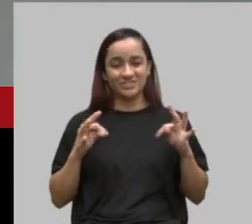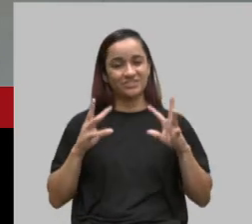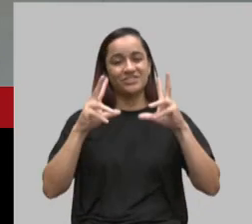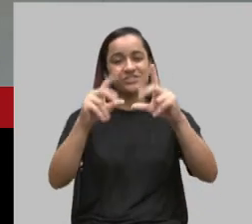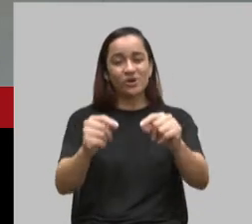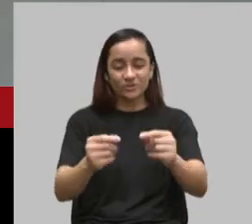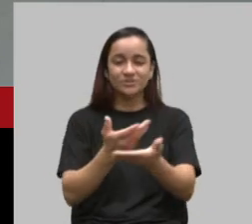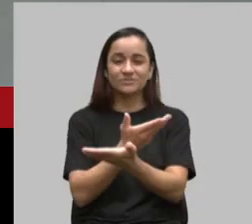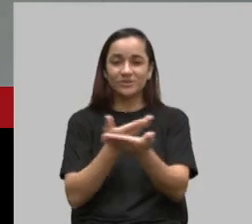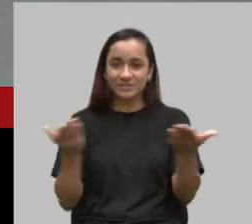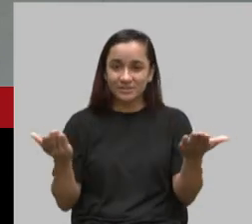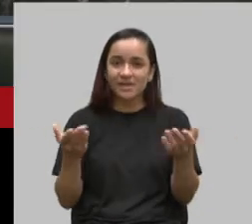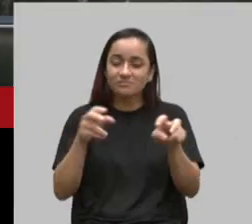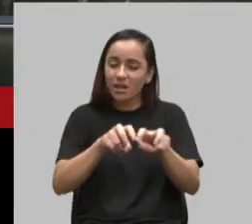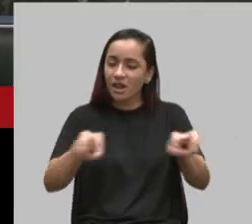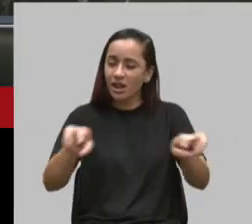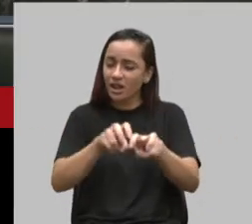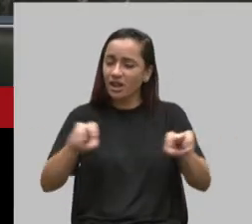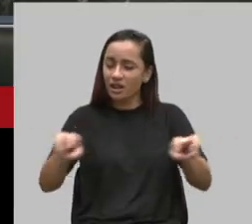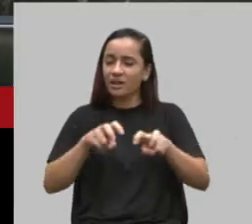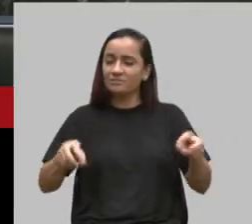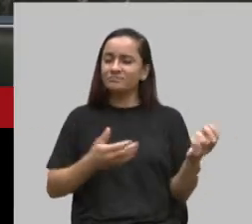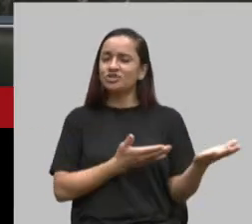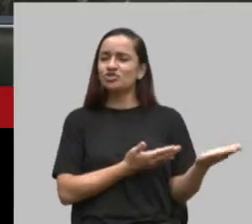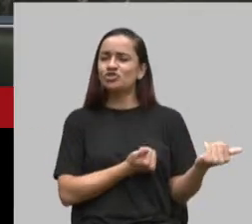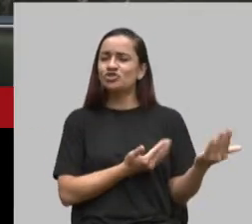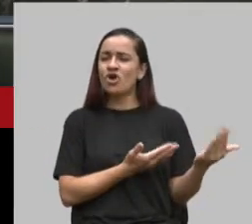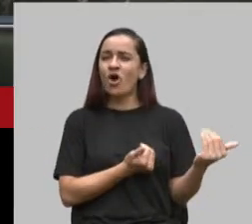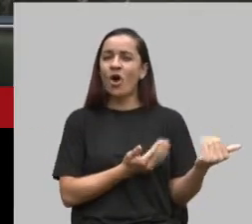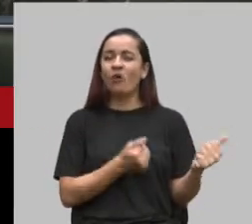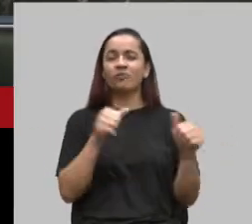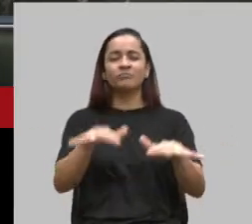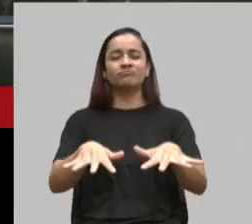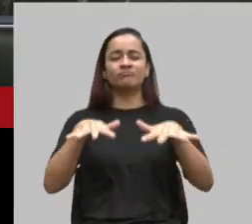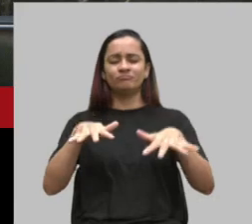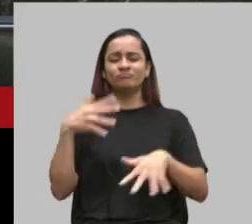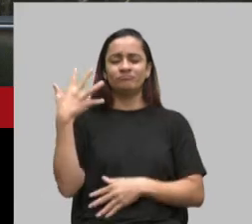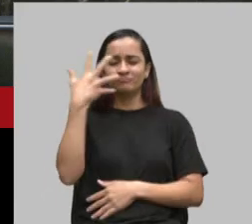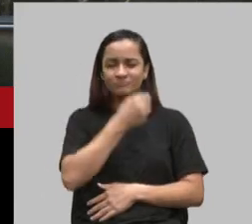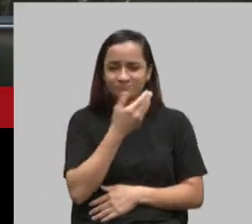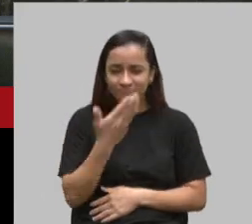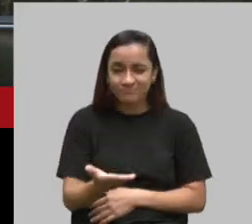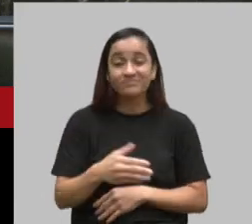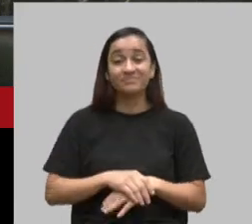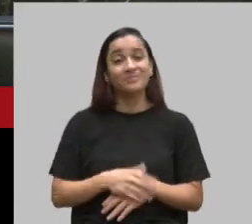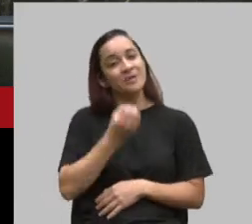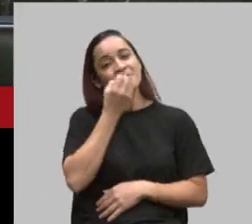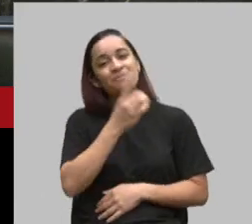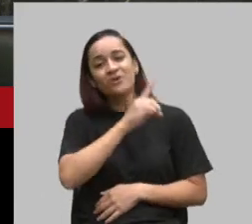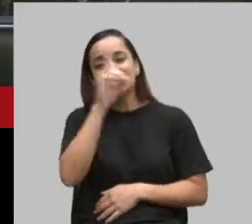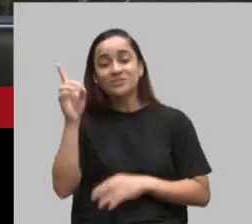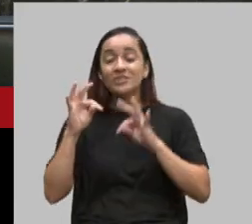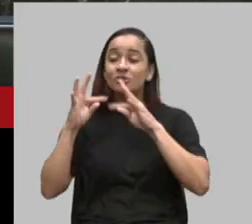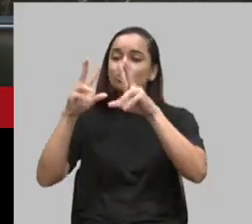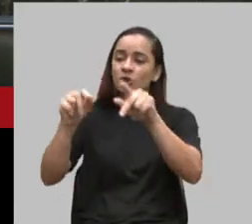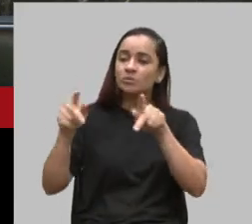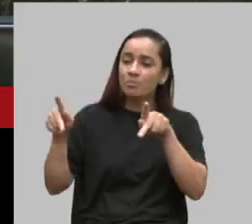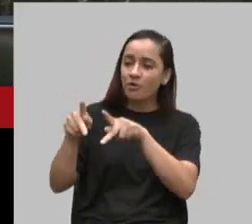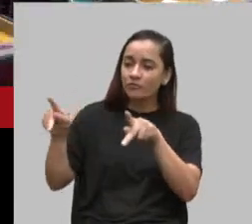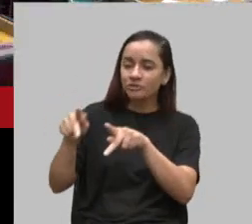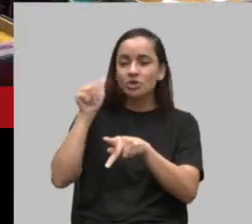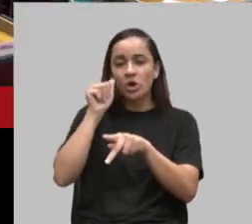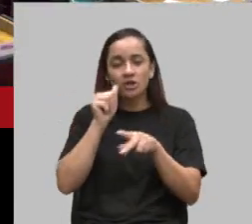ocupam com tanta Juventude esse plenário um bom dia a todas as professoras e